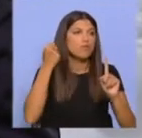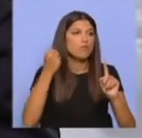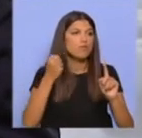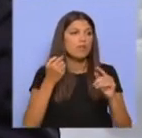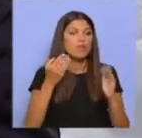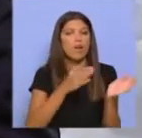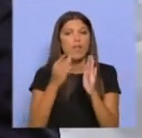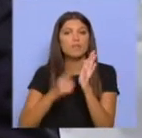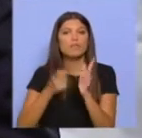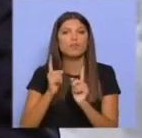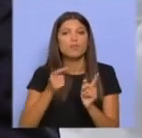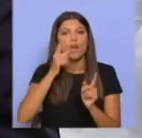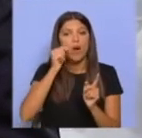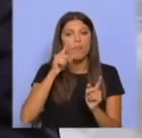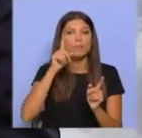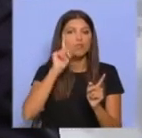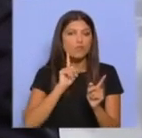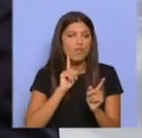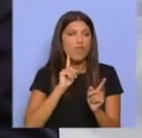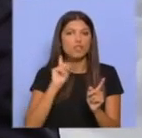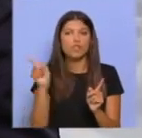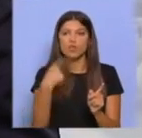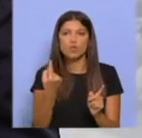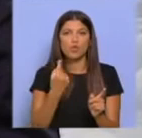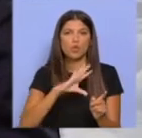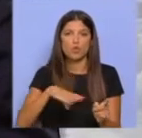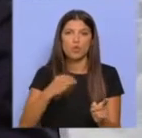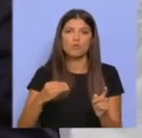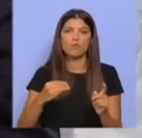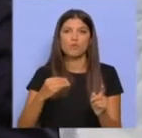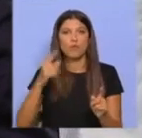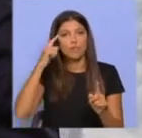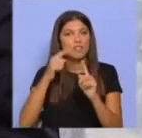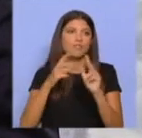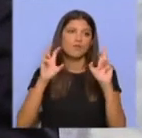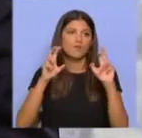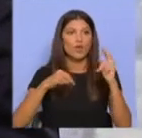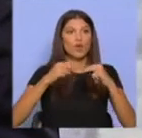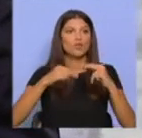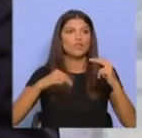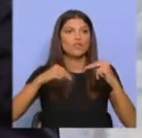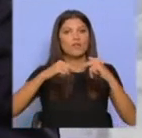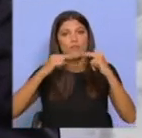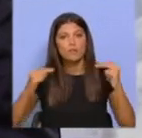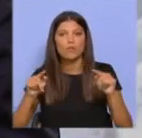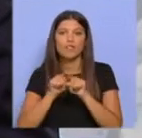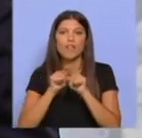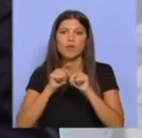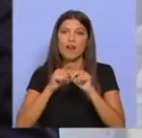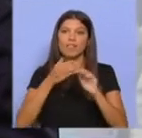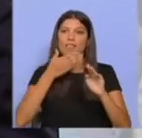homens que em todas as comunidades se comprometam com a construção de pontes. Sem pontífices, sem construtores de